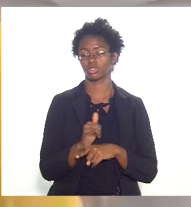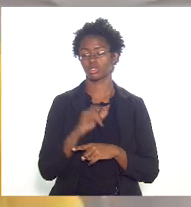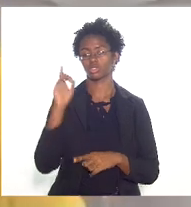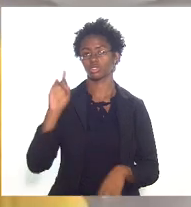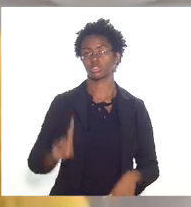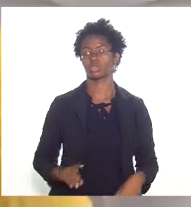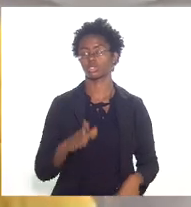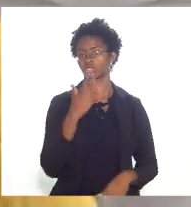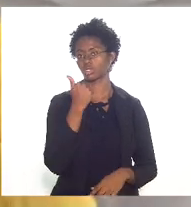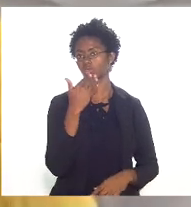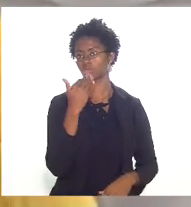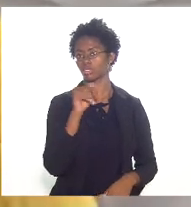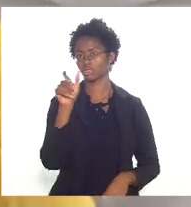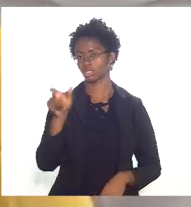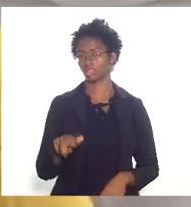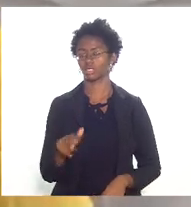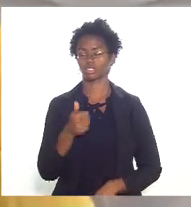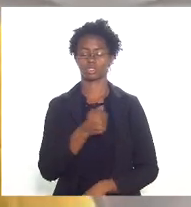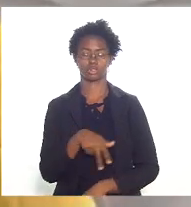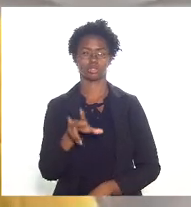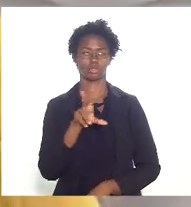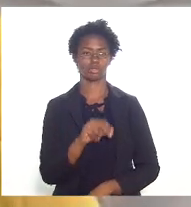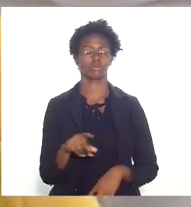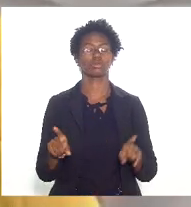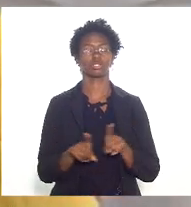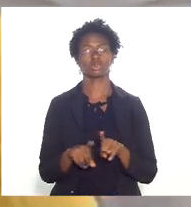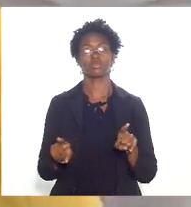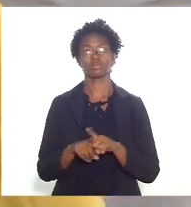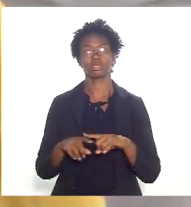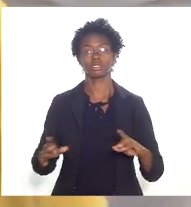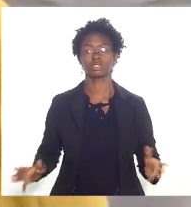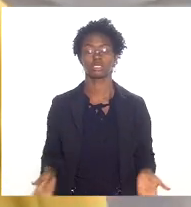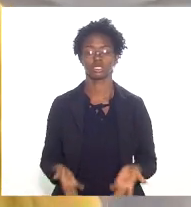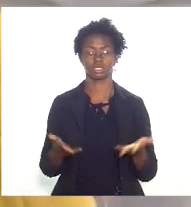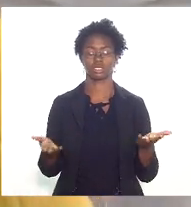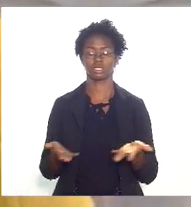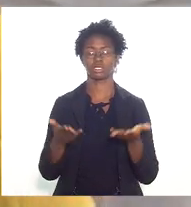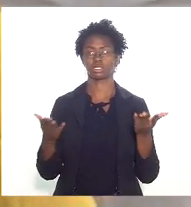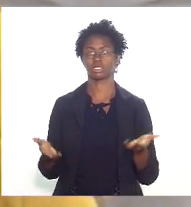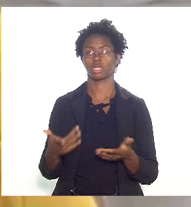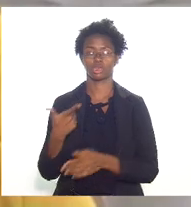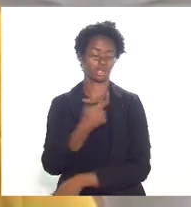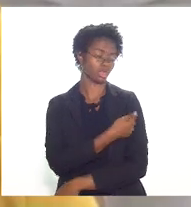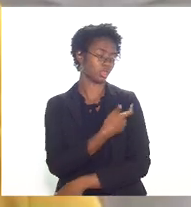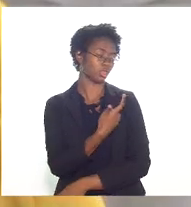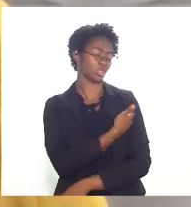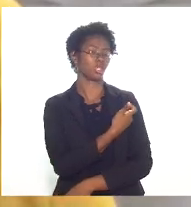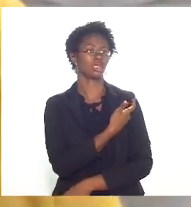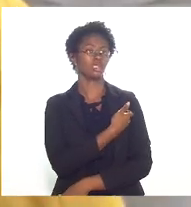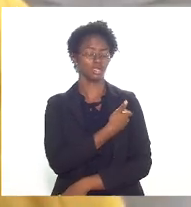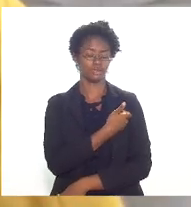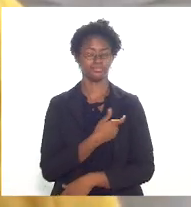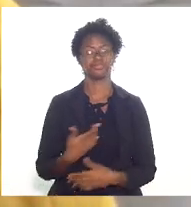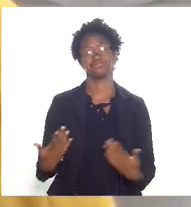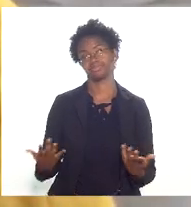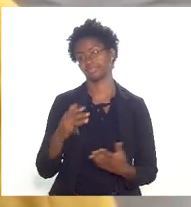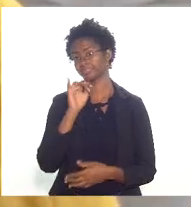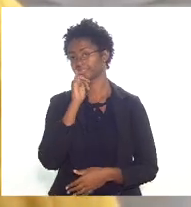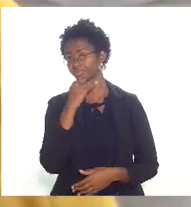alimentação dos alunos é incentivar a capacitação a campanha de vacinação E aí que é